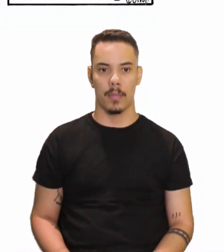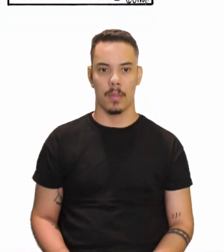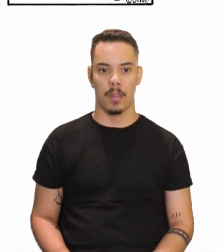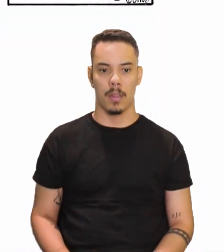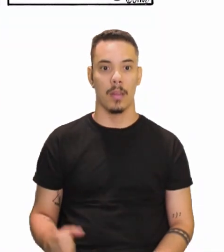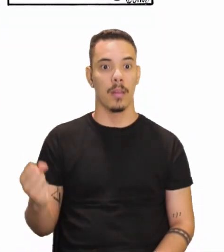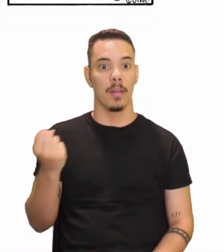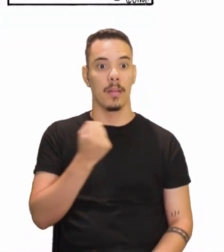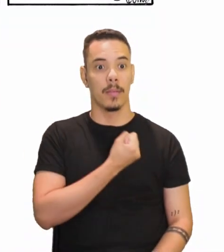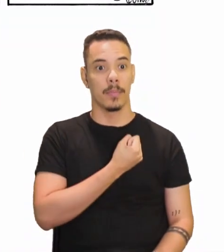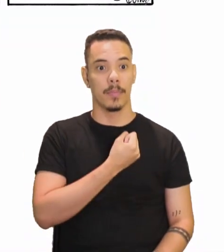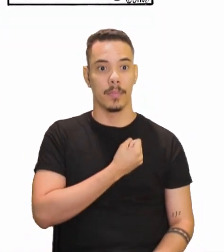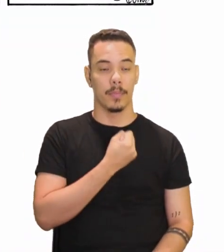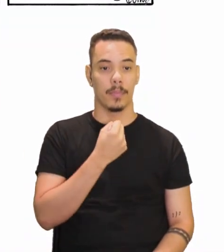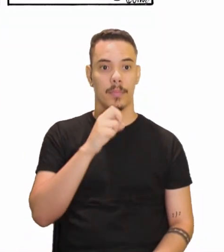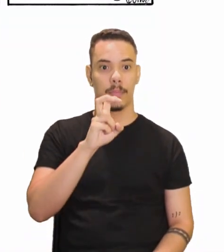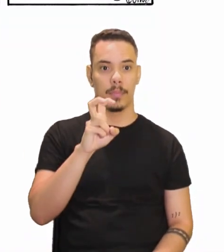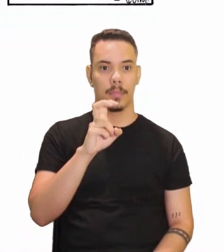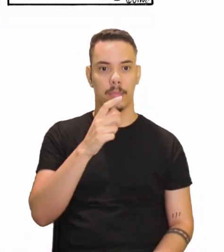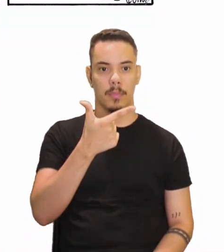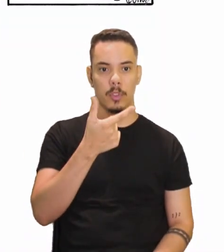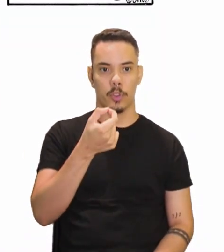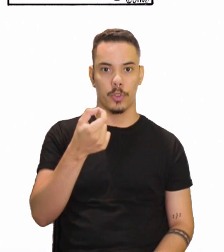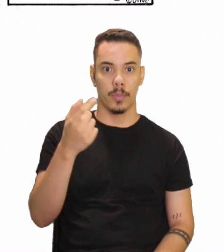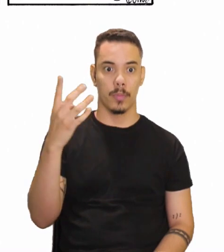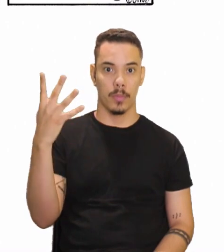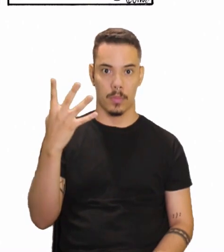a questão do Enem de 2004